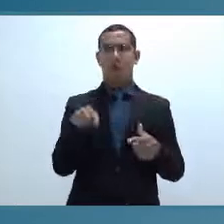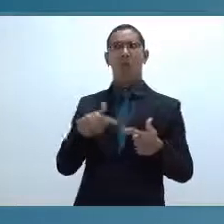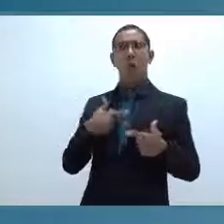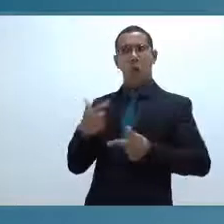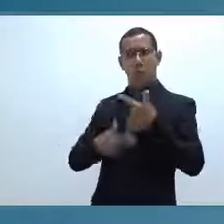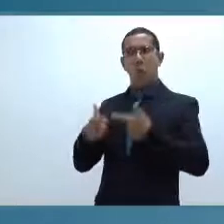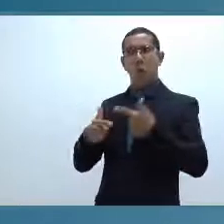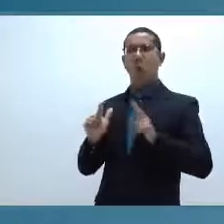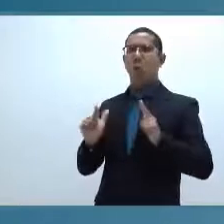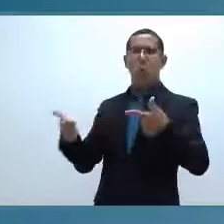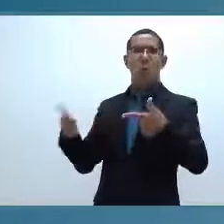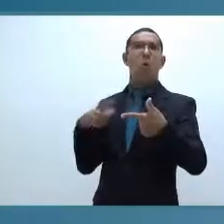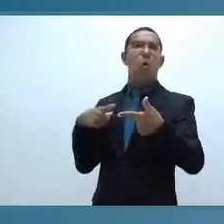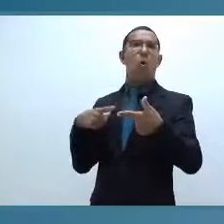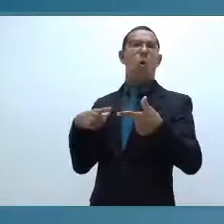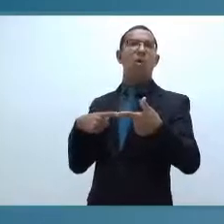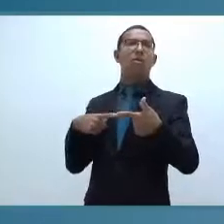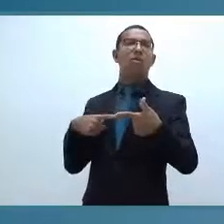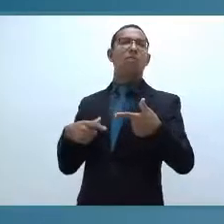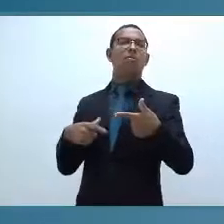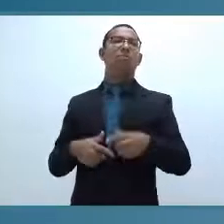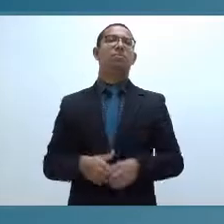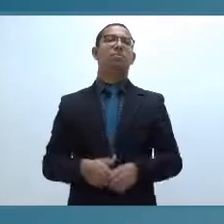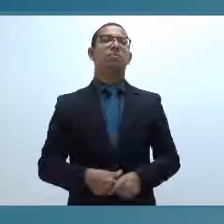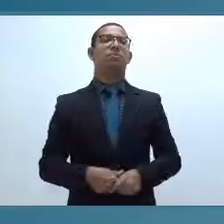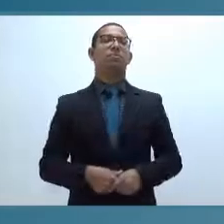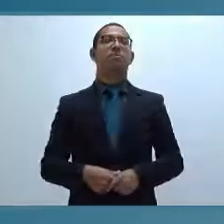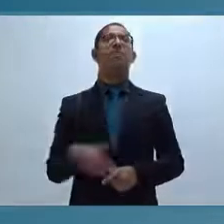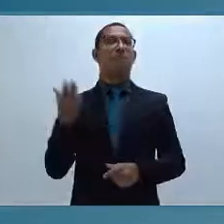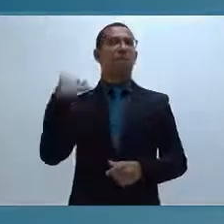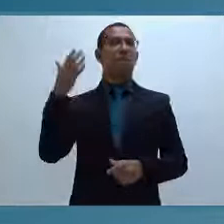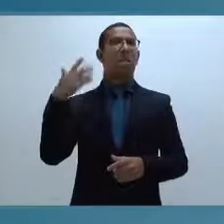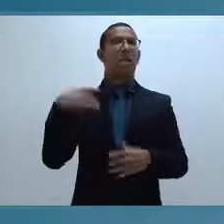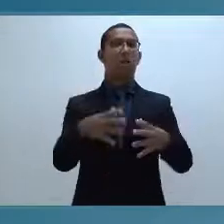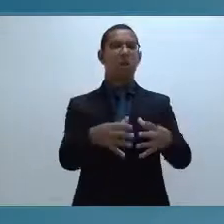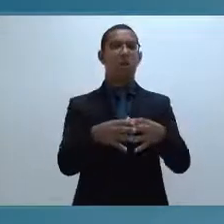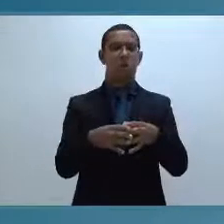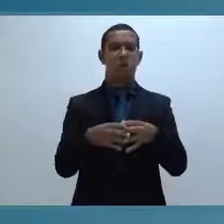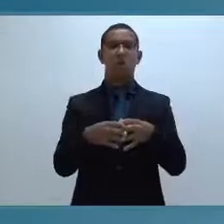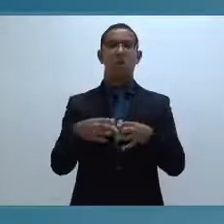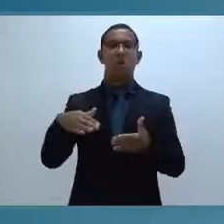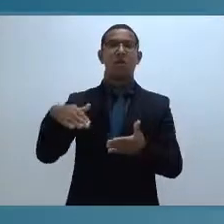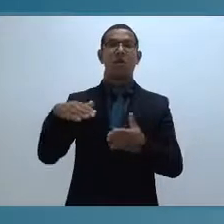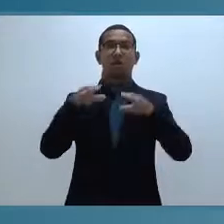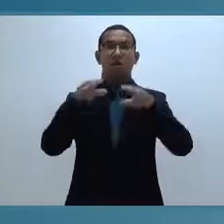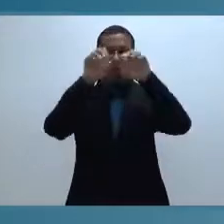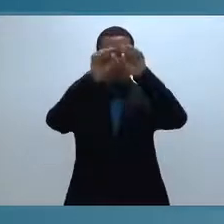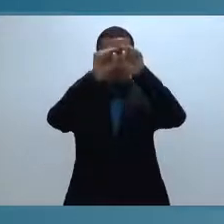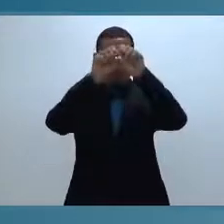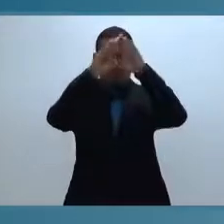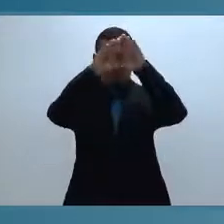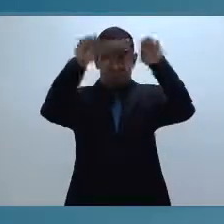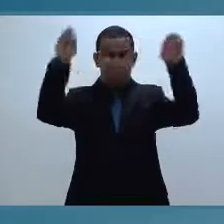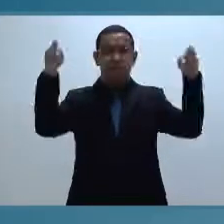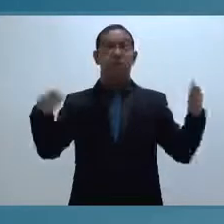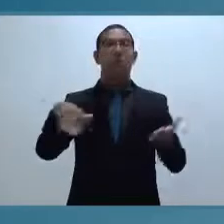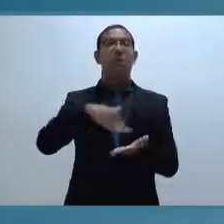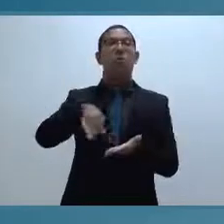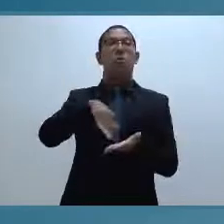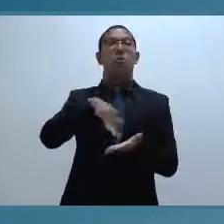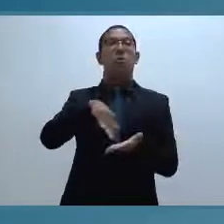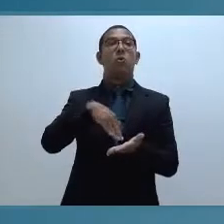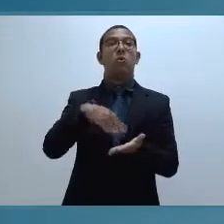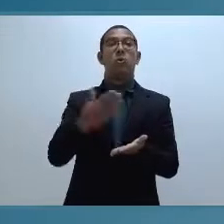Eu estou falando isso porque já recebi essa comissão algumas vezes no gabinete, todos eles, né, empenhados nesse